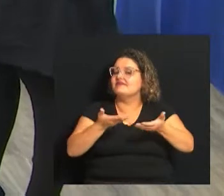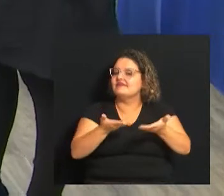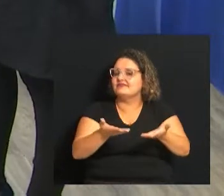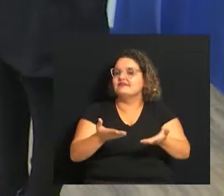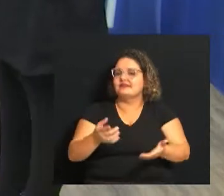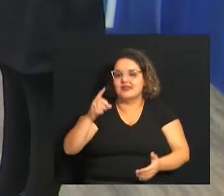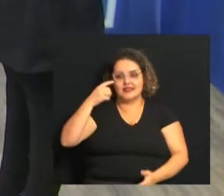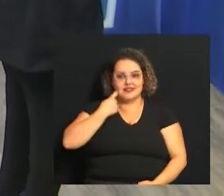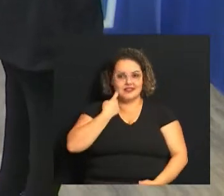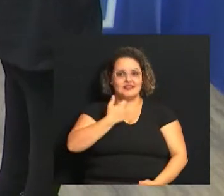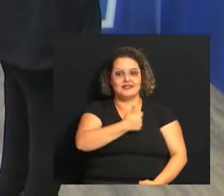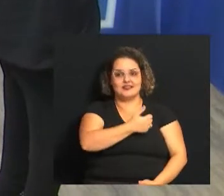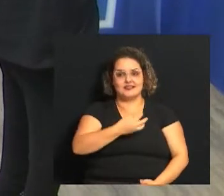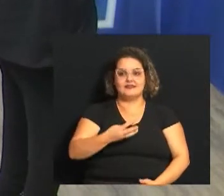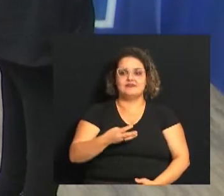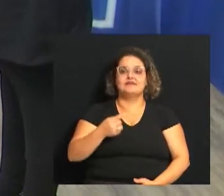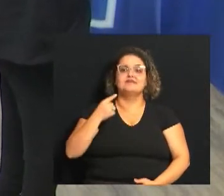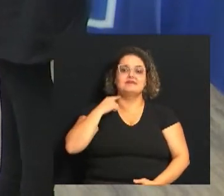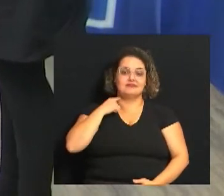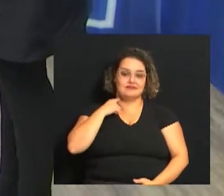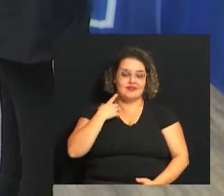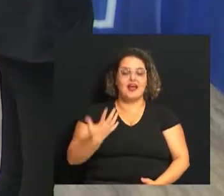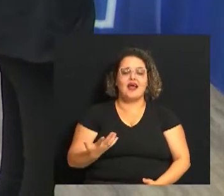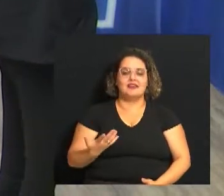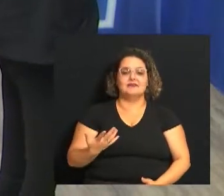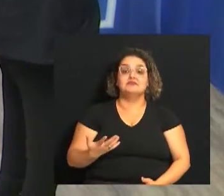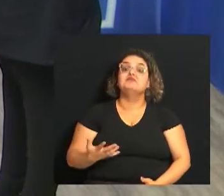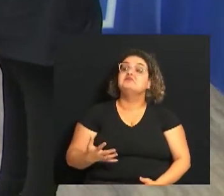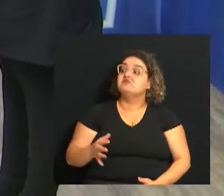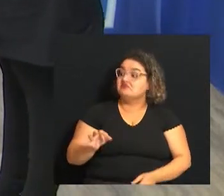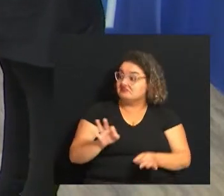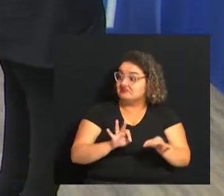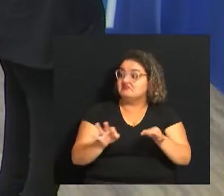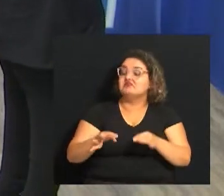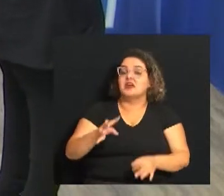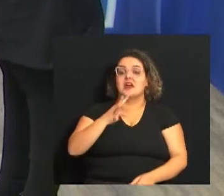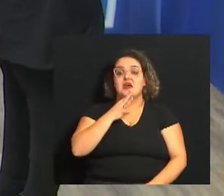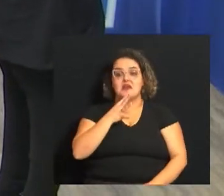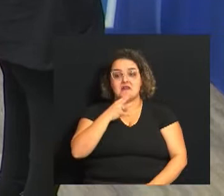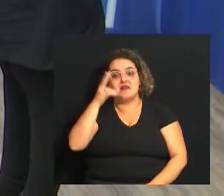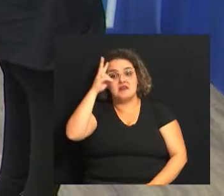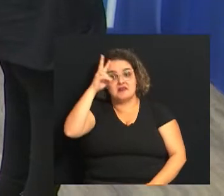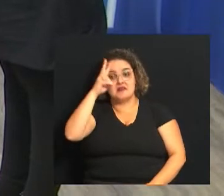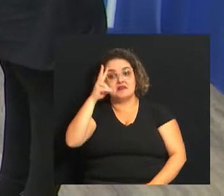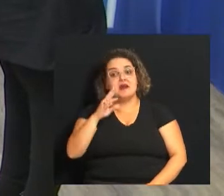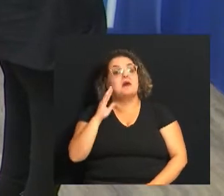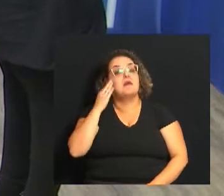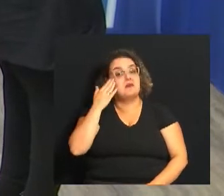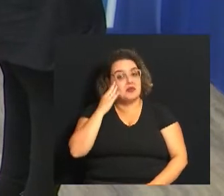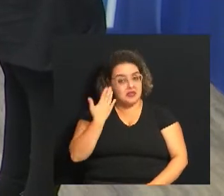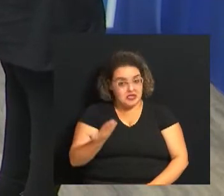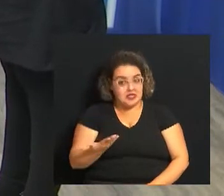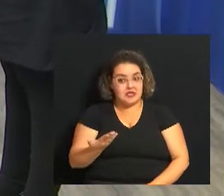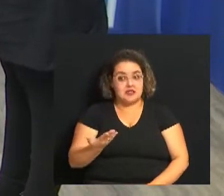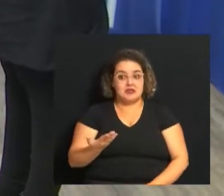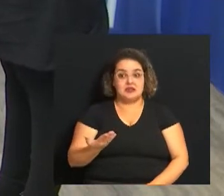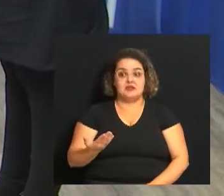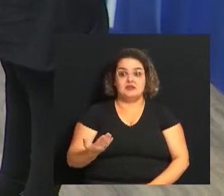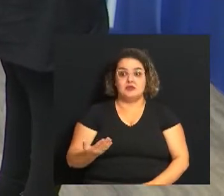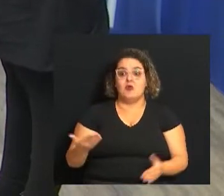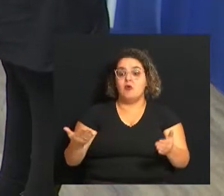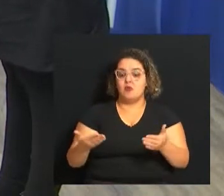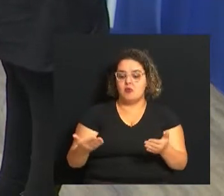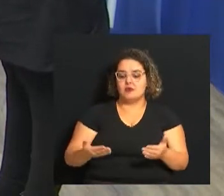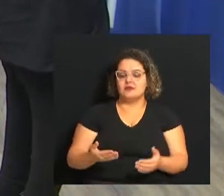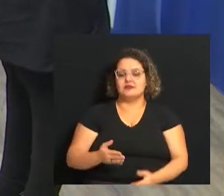Um super programa, então, né? Para a gente conhecer a história também, que faz parte para a gente poder entender este presente. Então, evento